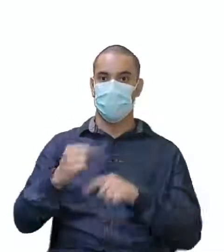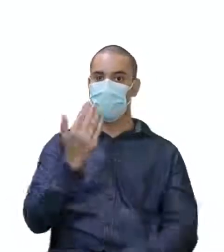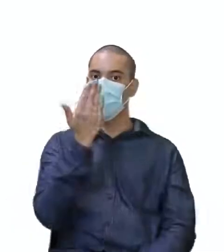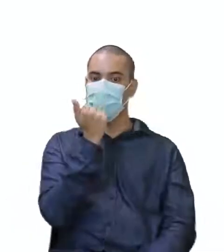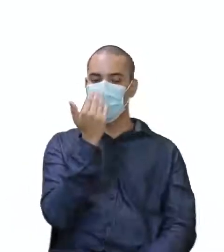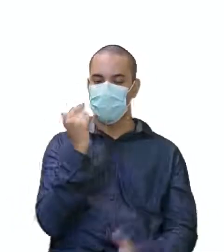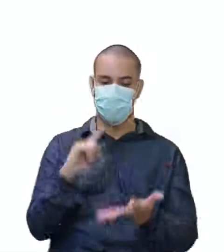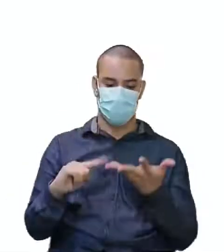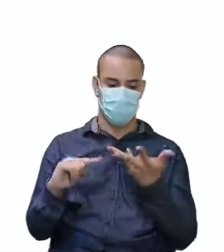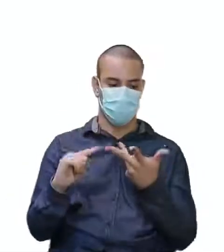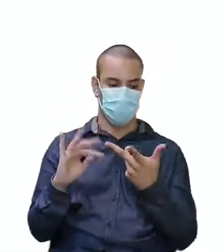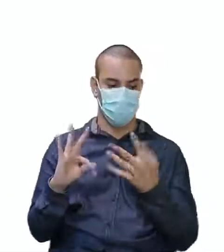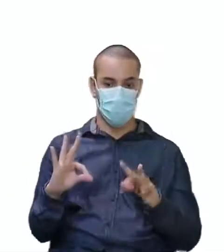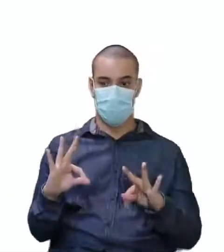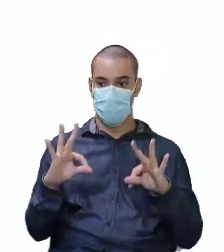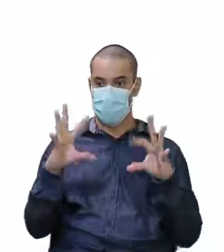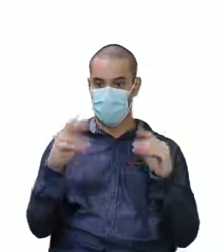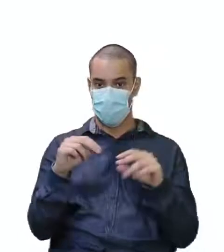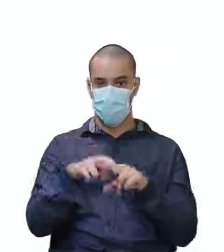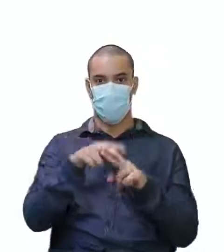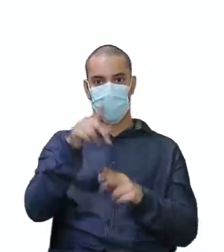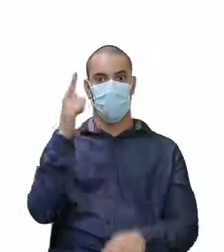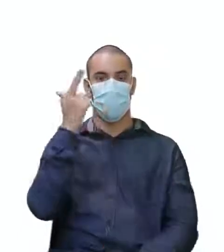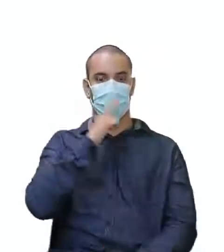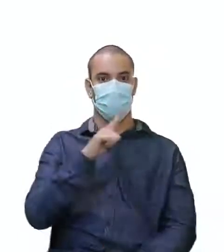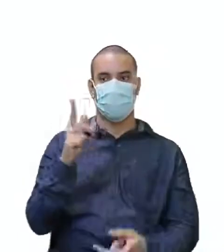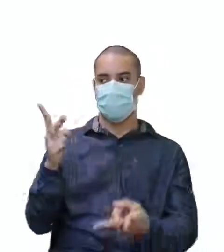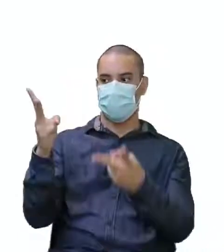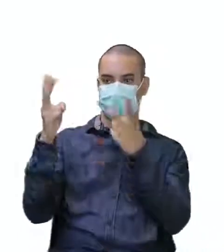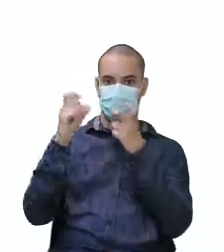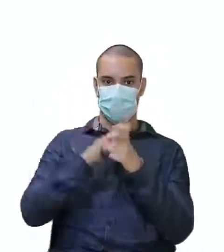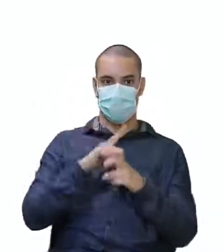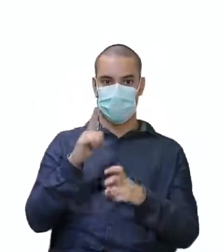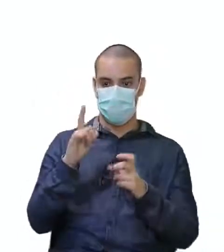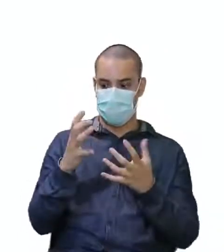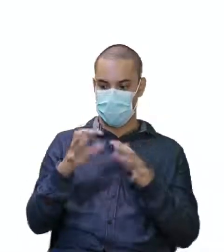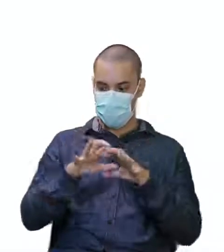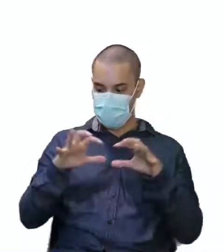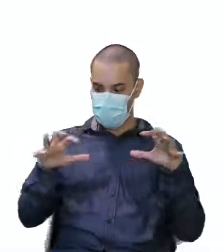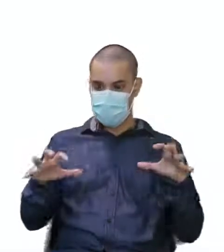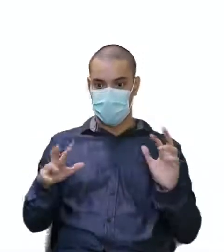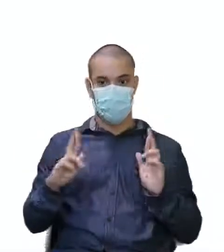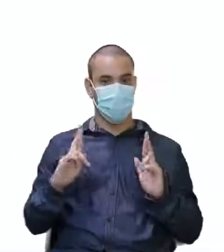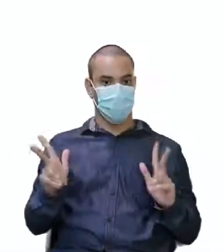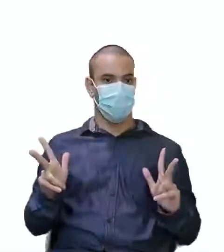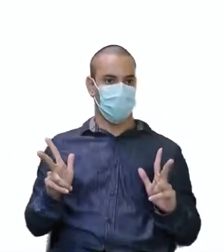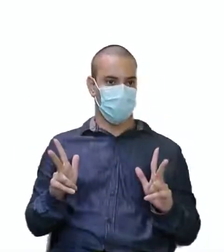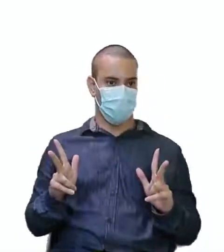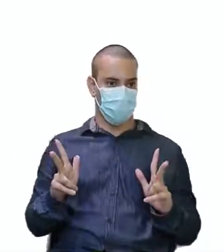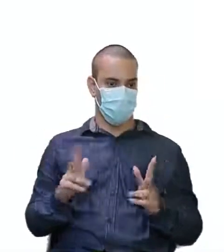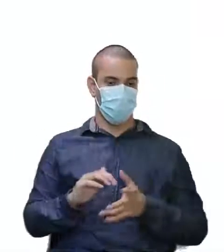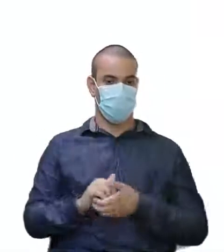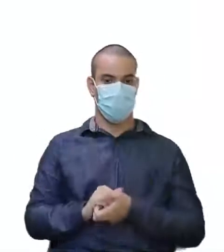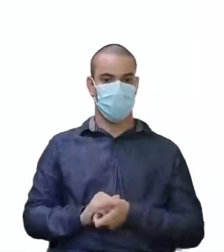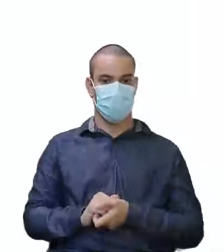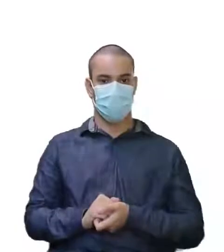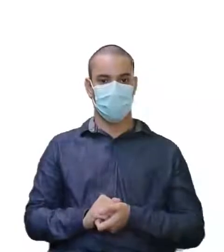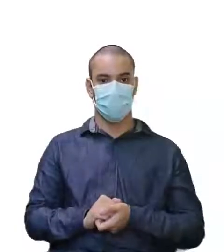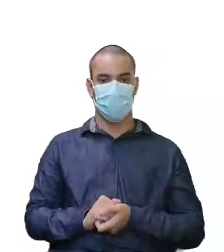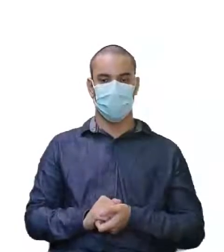alimentares, né? Então você consegue perceber que são dois ambientes bem distintos um do outro.